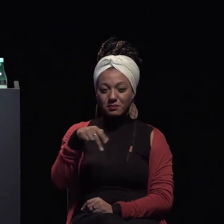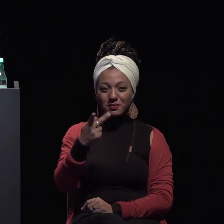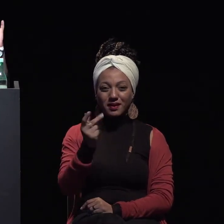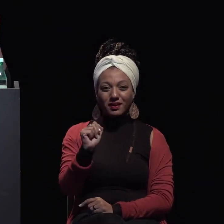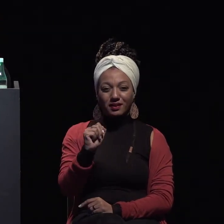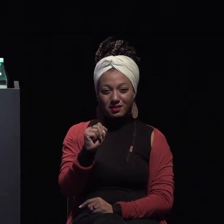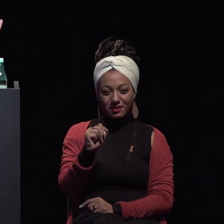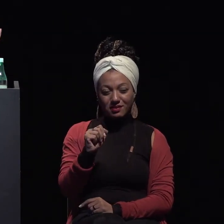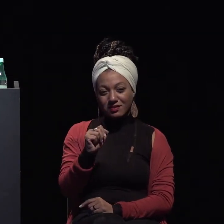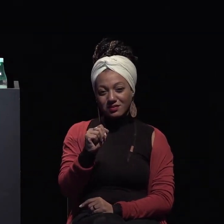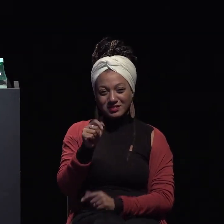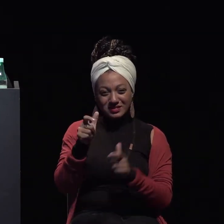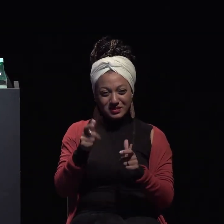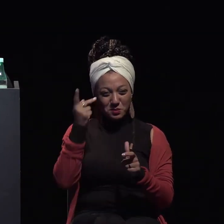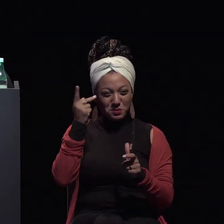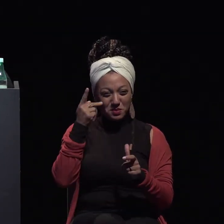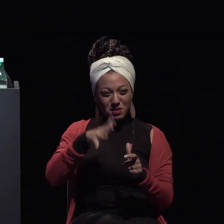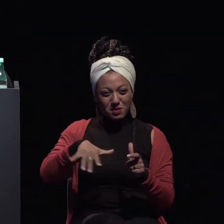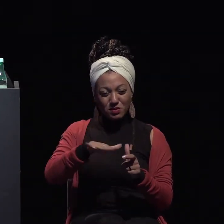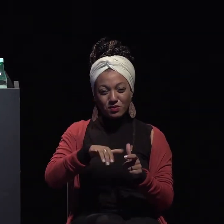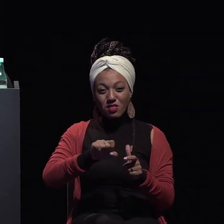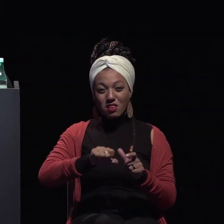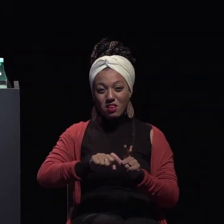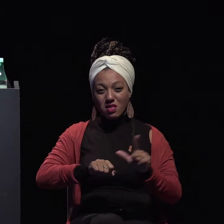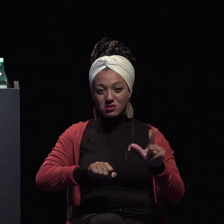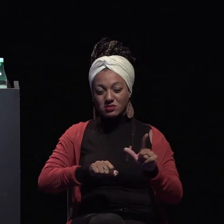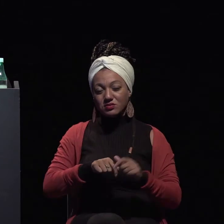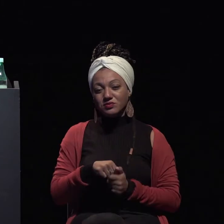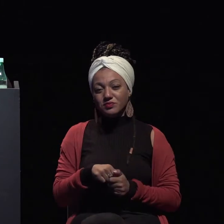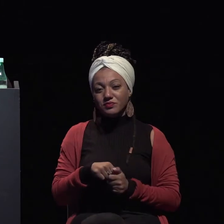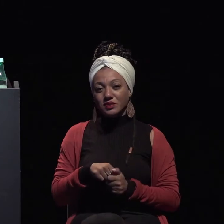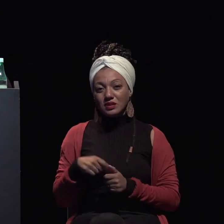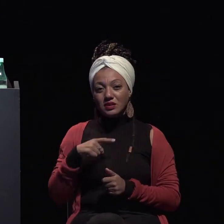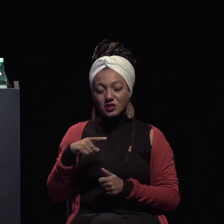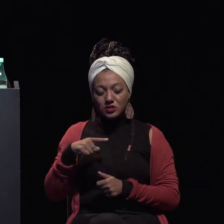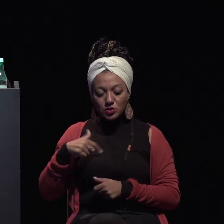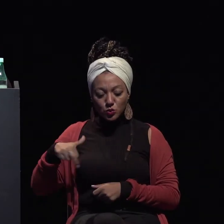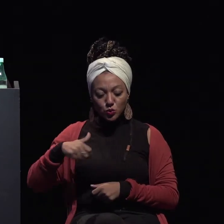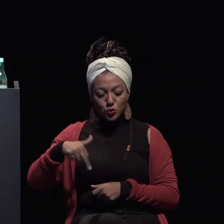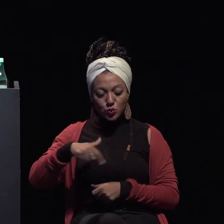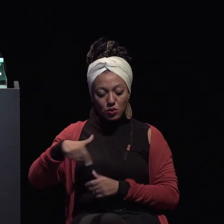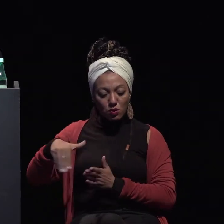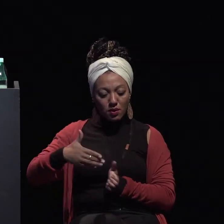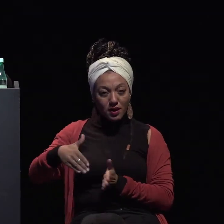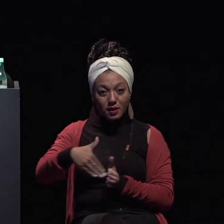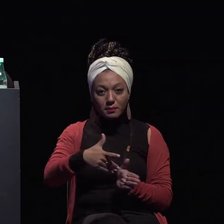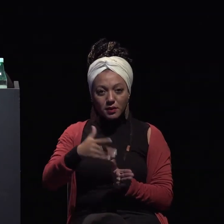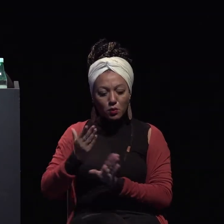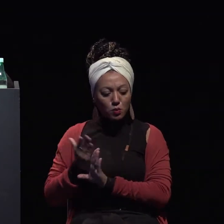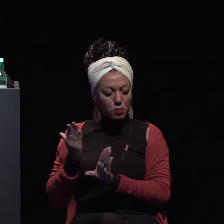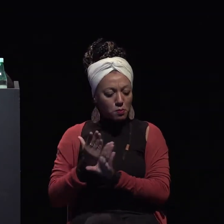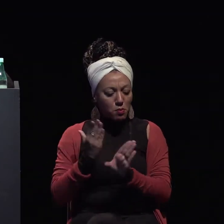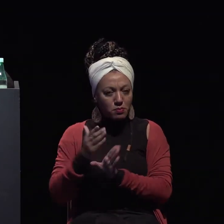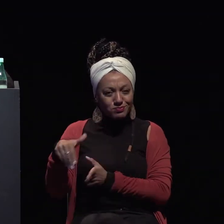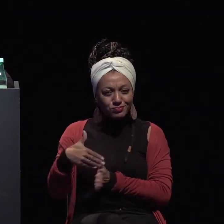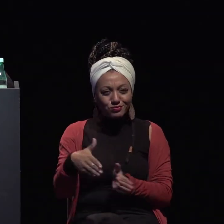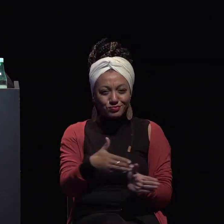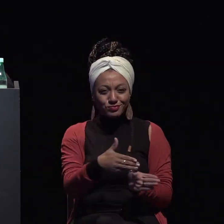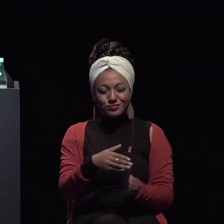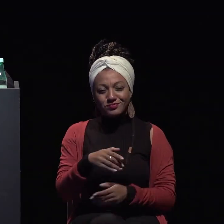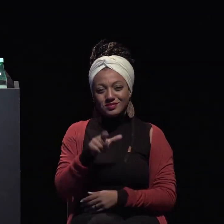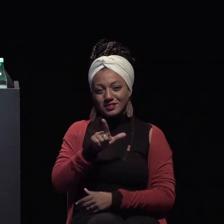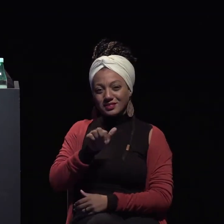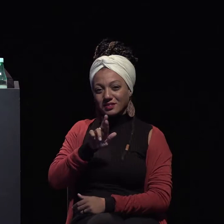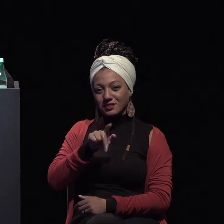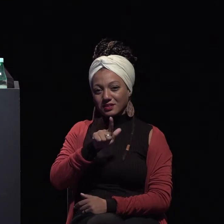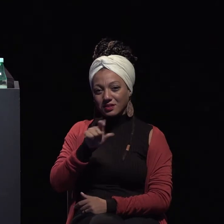A gente foi tecendo um caminho até a Igreja de Nossa Senhora do Rosário dos Homens Pretos, aqui no Largo do Paissandu. Por isso,